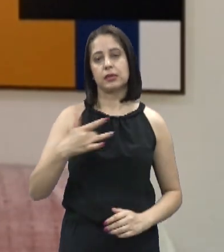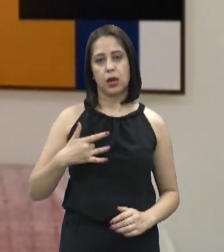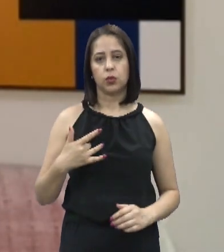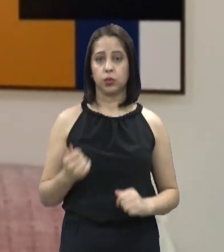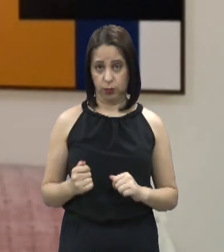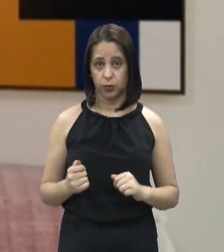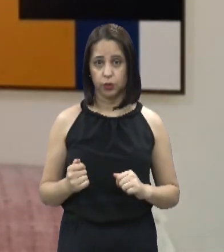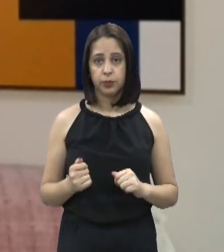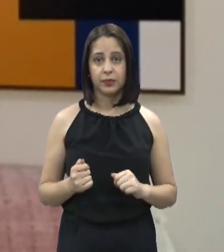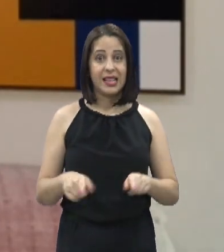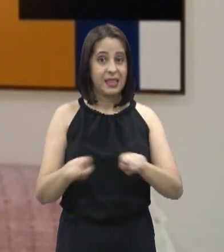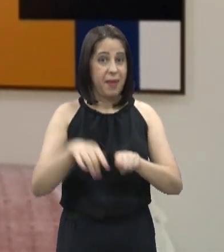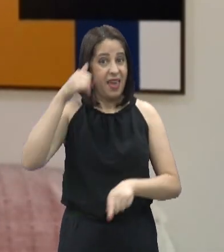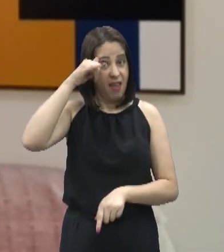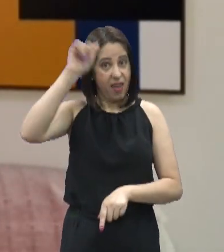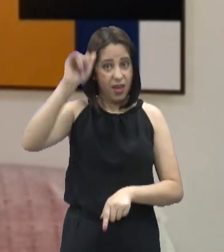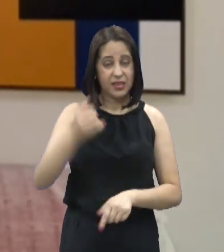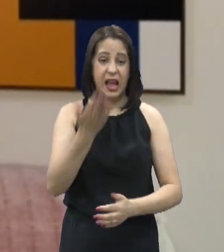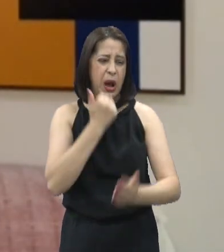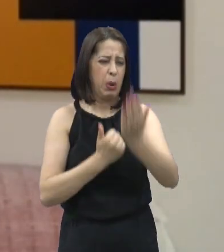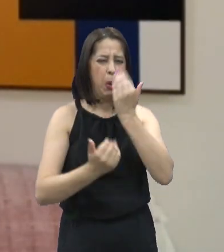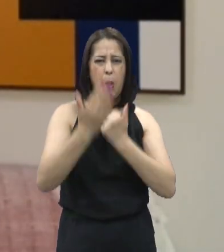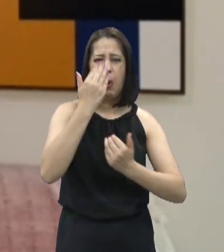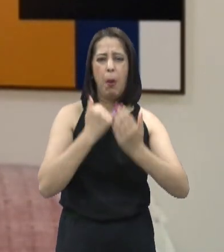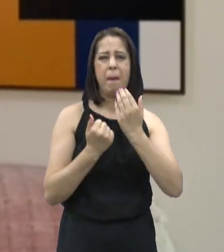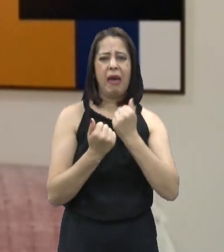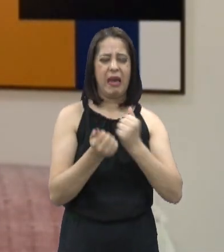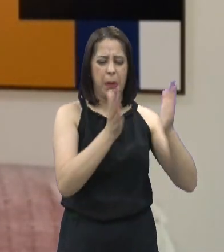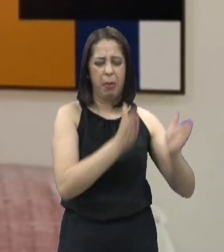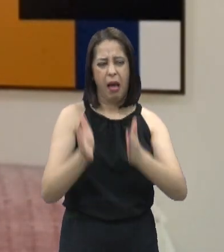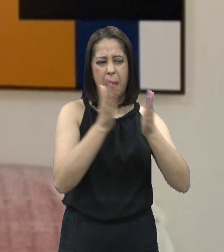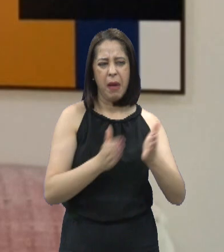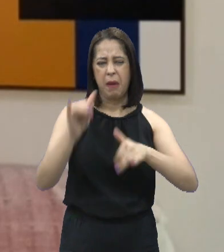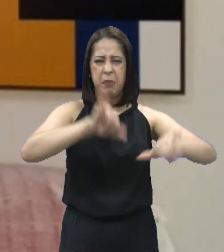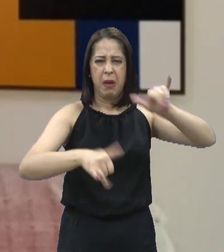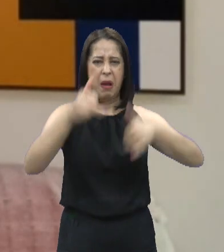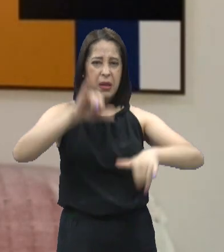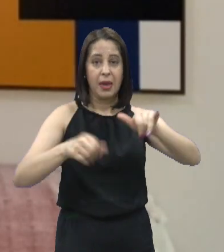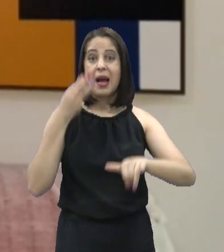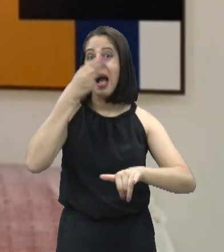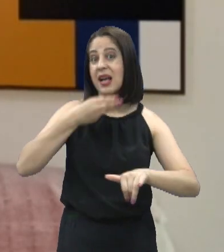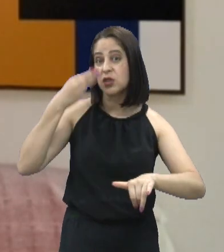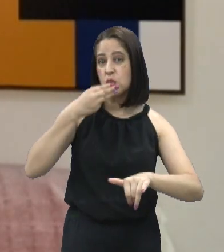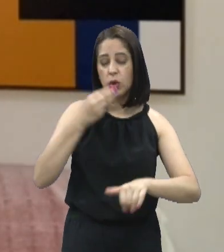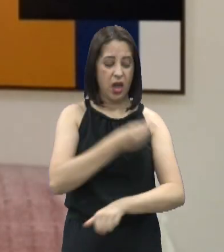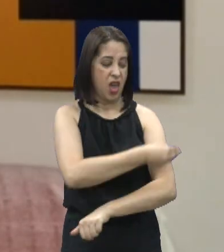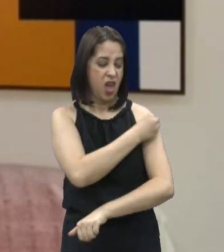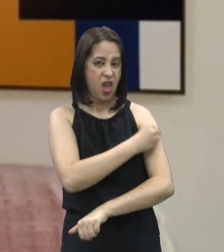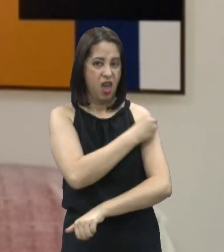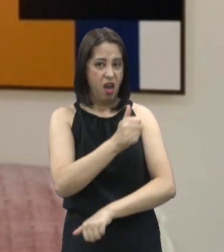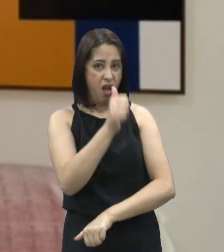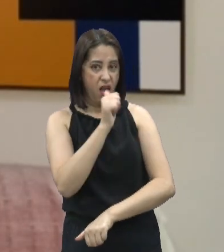importante evitar o consumo excessivo de alimentos ultraprocessados e açúcar refinado e bebida alcoólica.